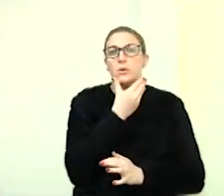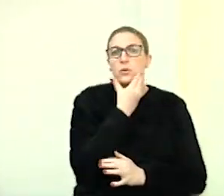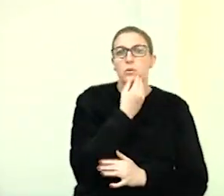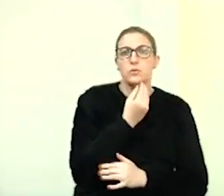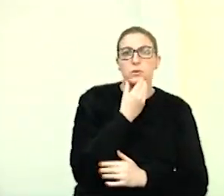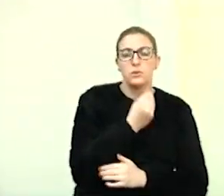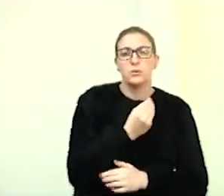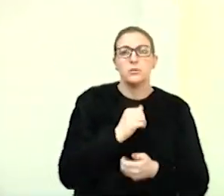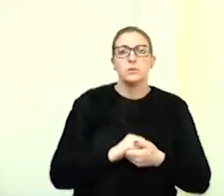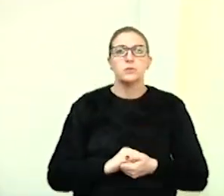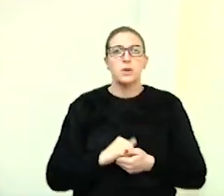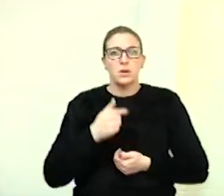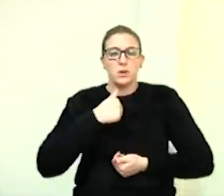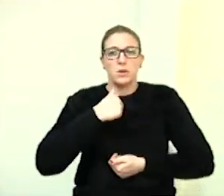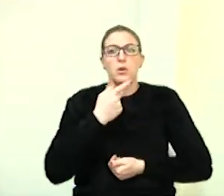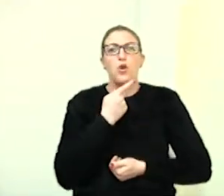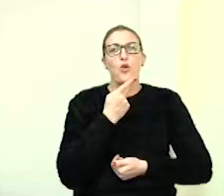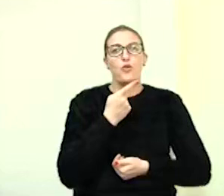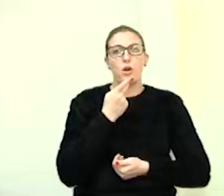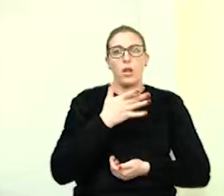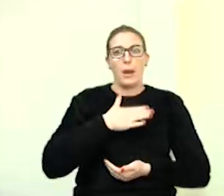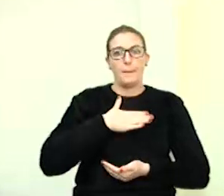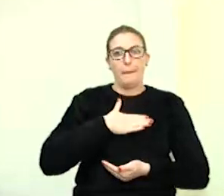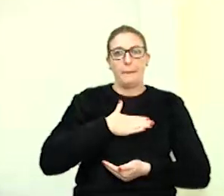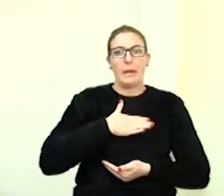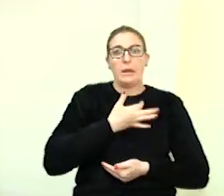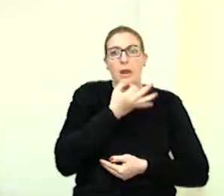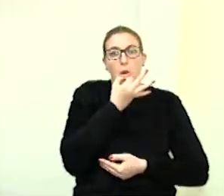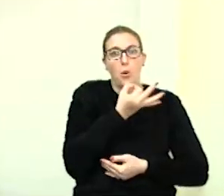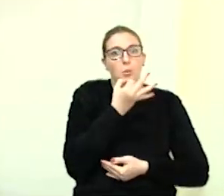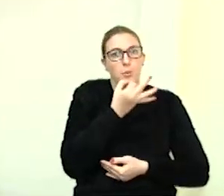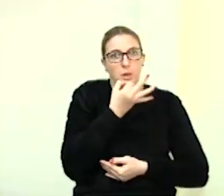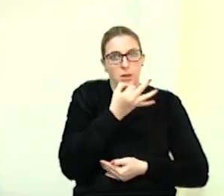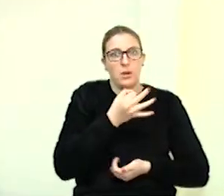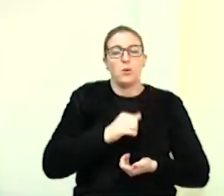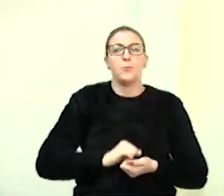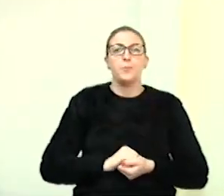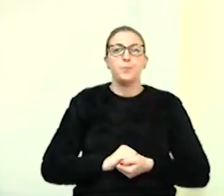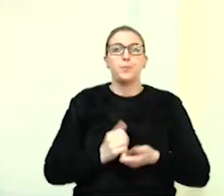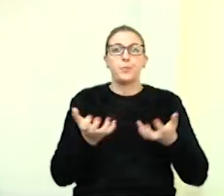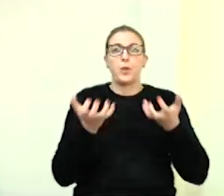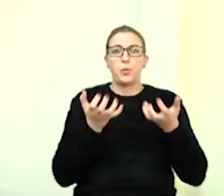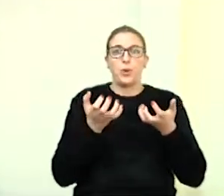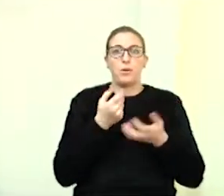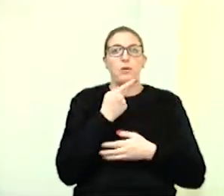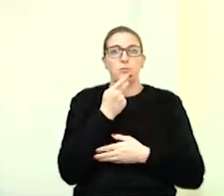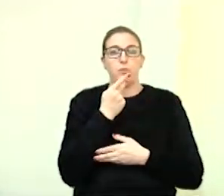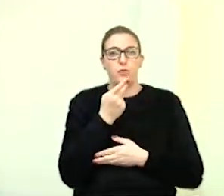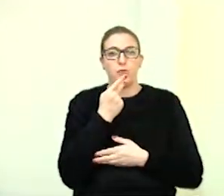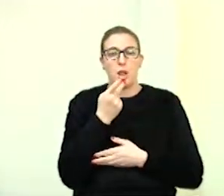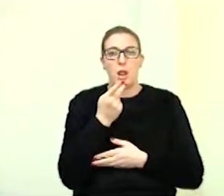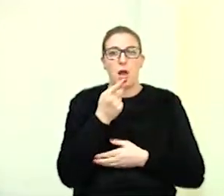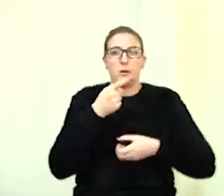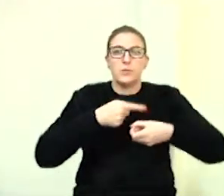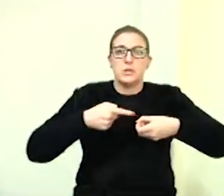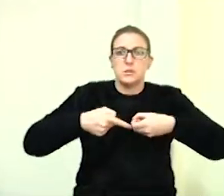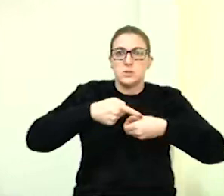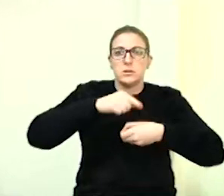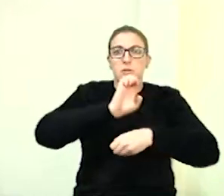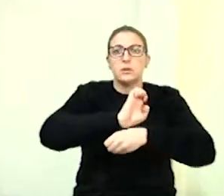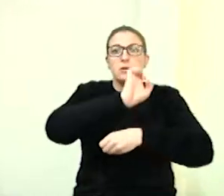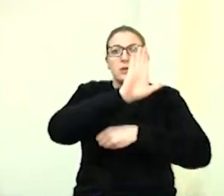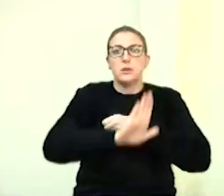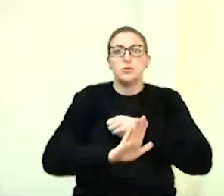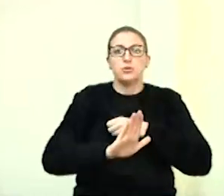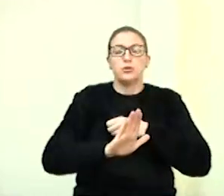eu vou falar aqui a minha posição, senhor presidente. Eu quero dizer que a cidade de Erechim, graças a